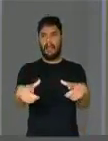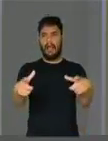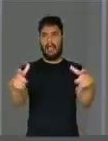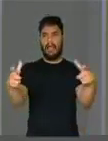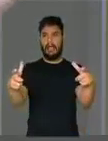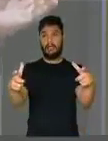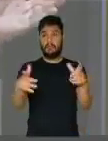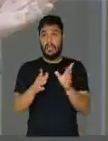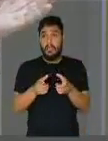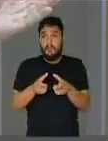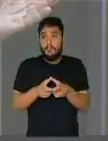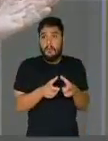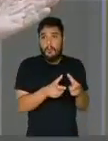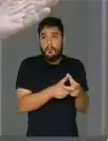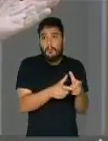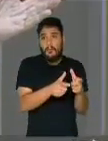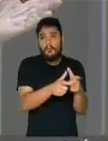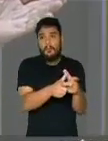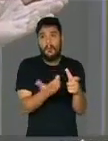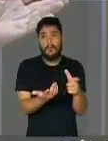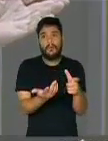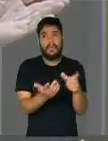são 20 e tantos mil índios.